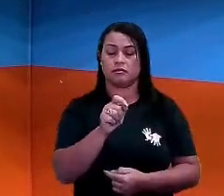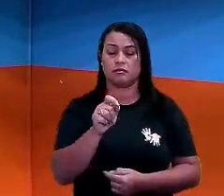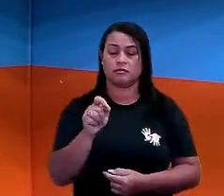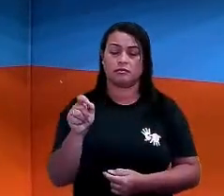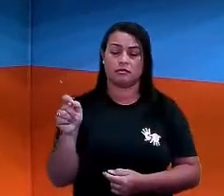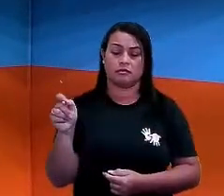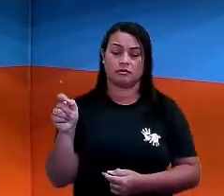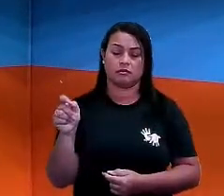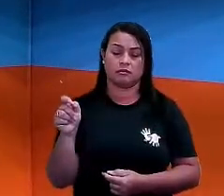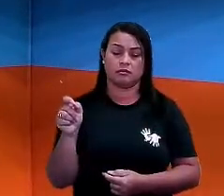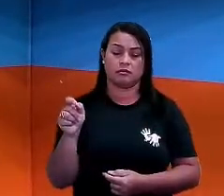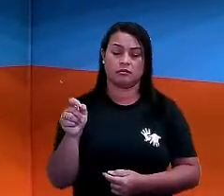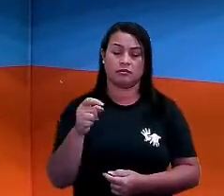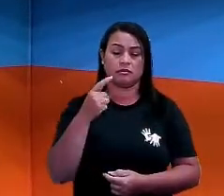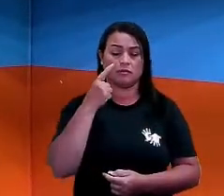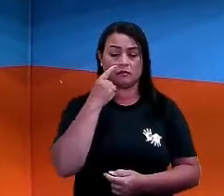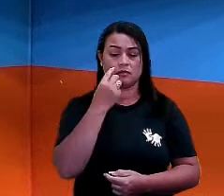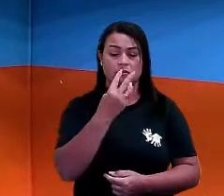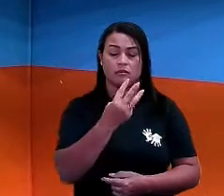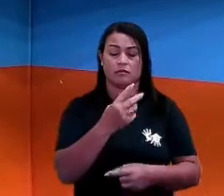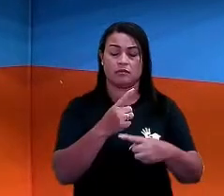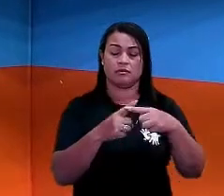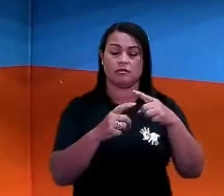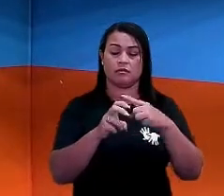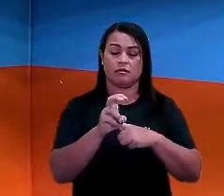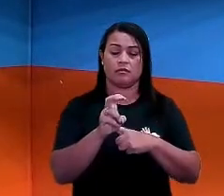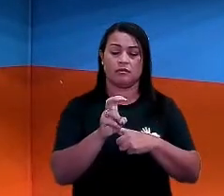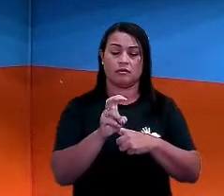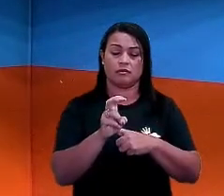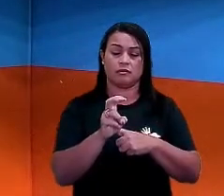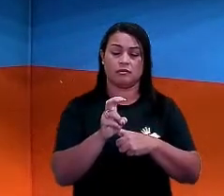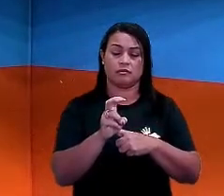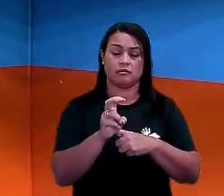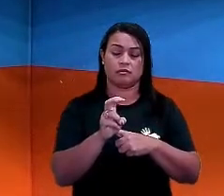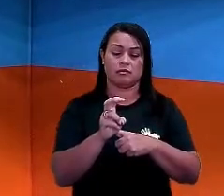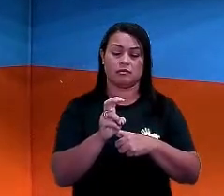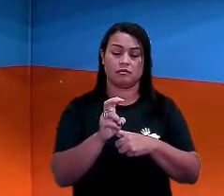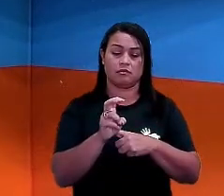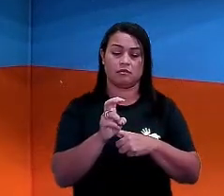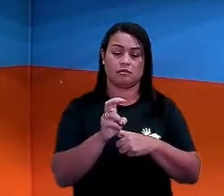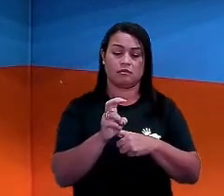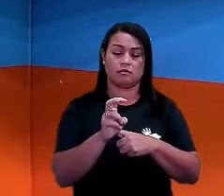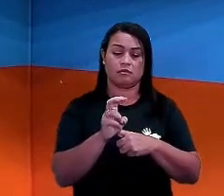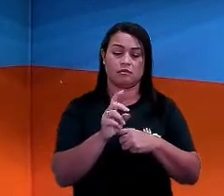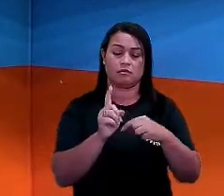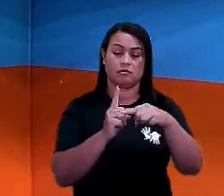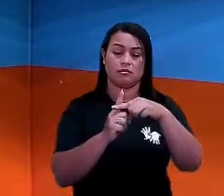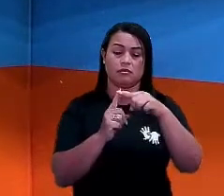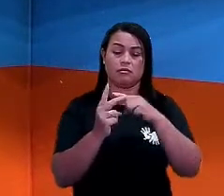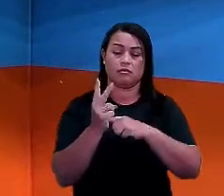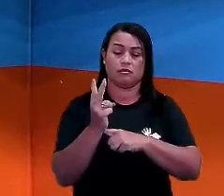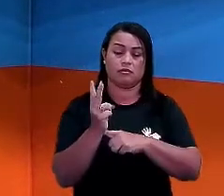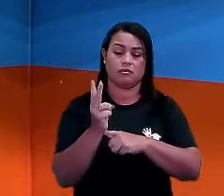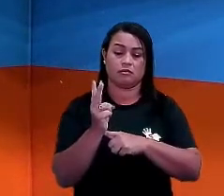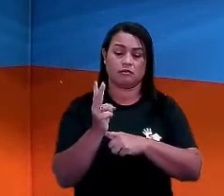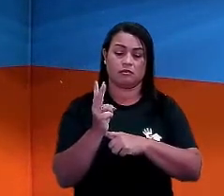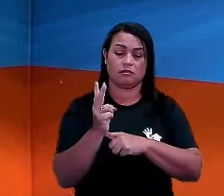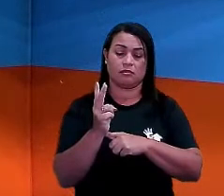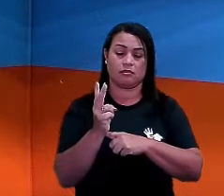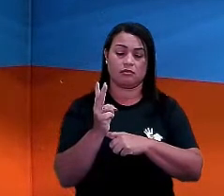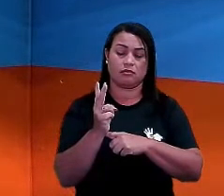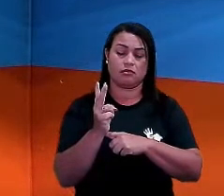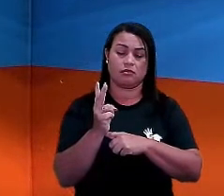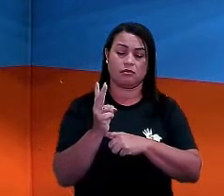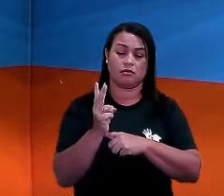tracinho e aí eu já boto 3 vezes 5 mais 2. Dá mais 2